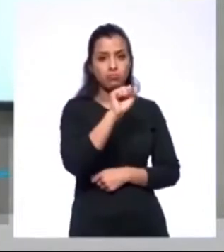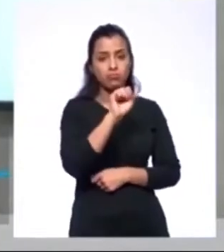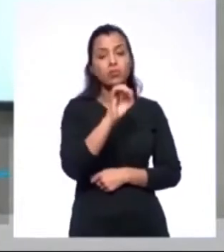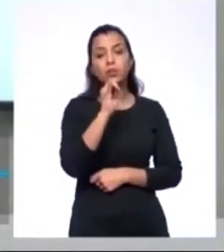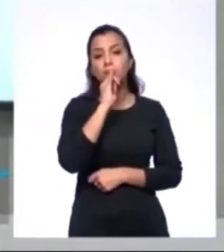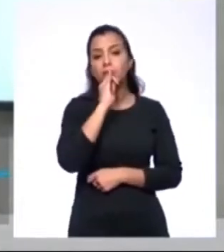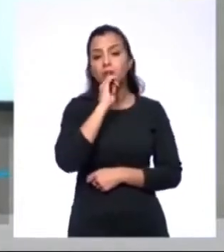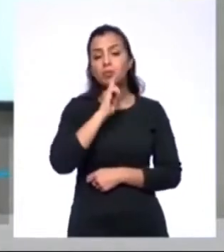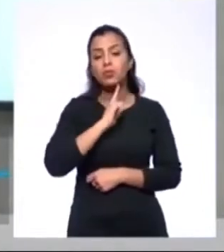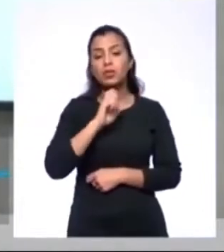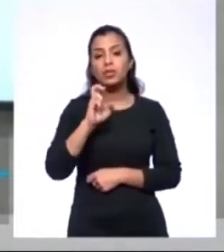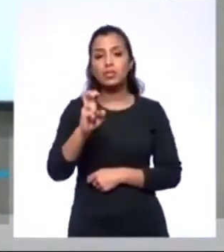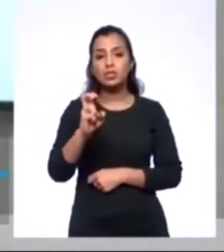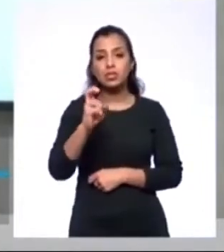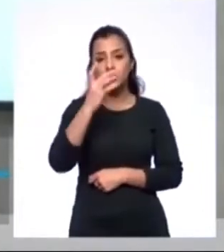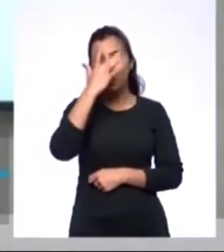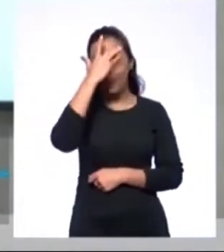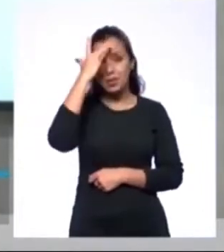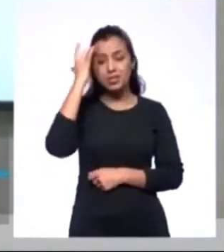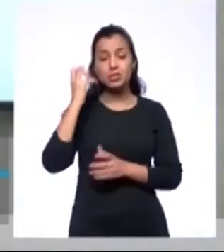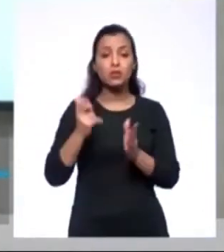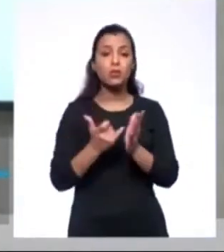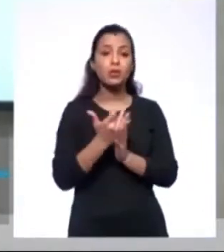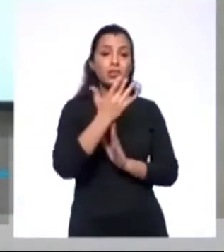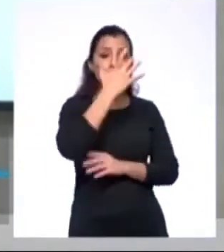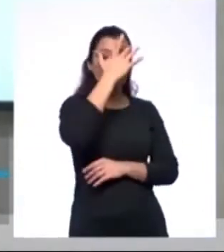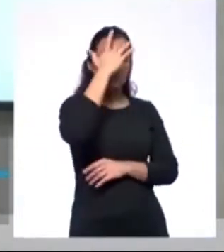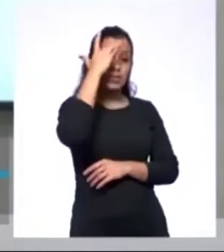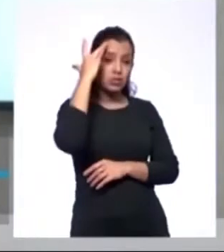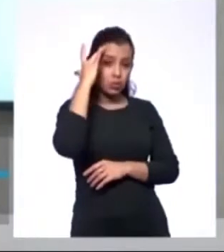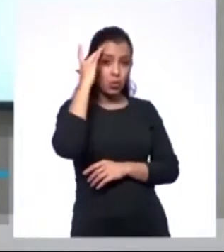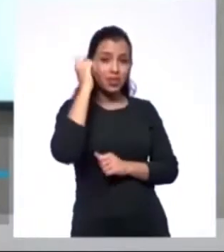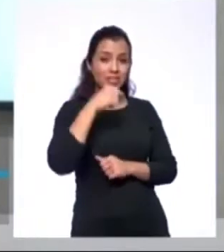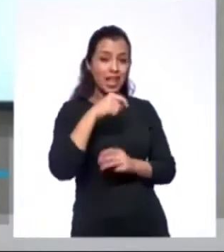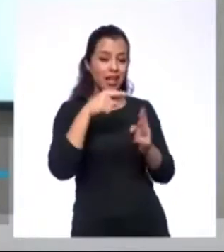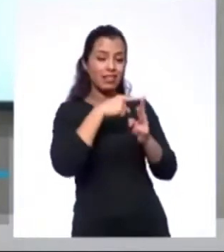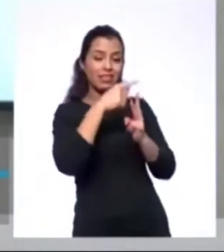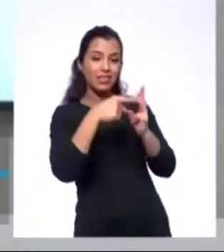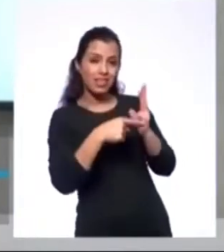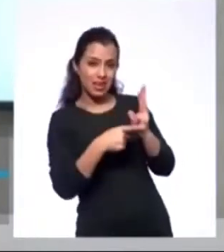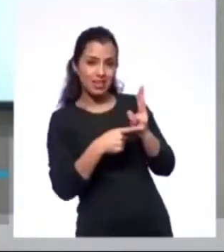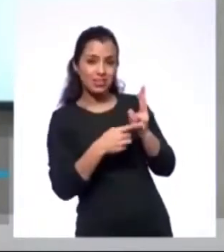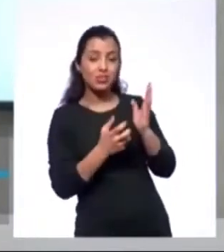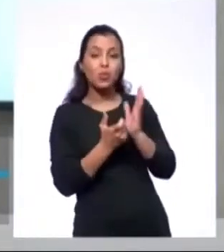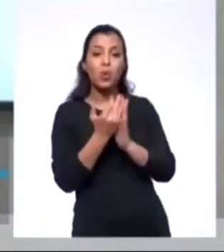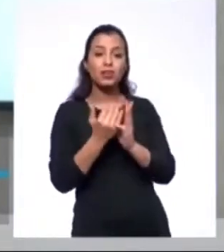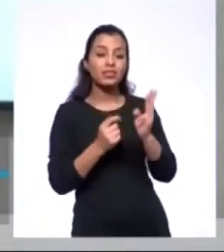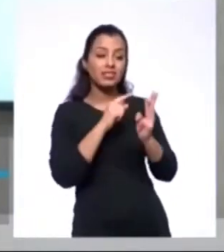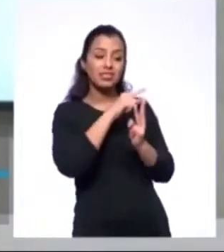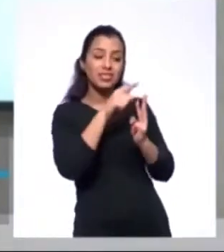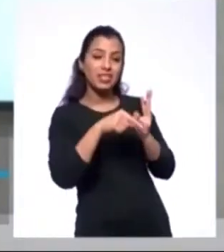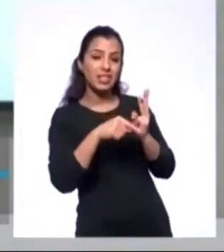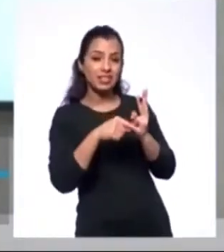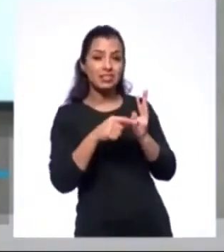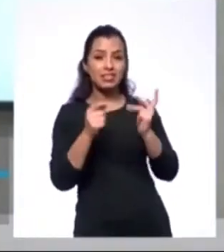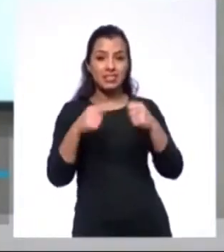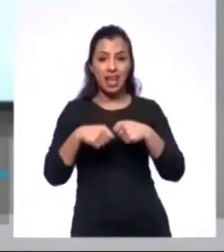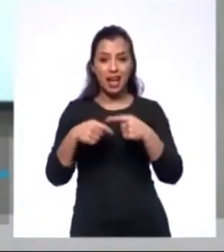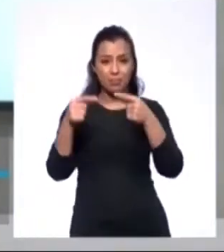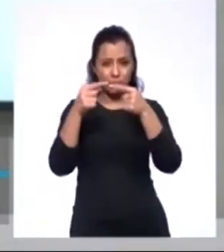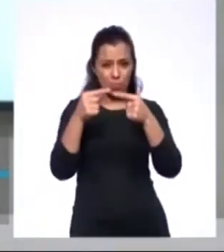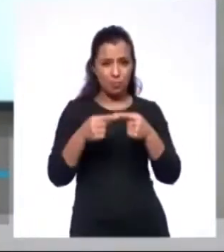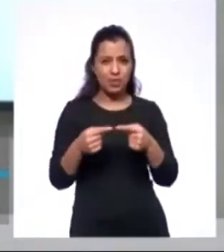pessoas de quantas maneiras você pode escolher um trio aí a gente vai aprender a fazer essa Contagem essa quantidade de